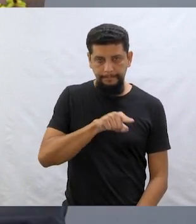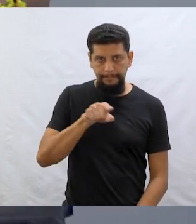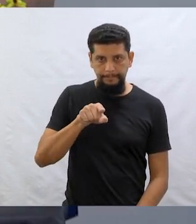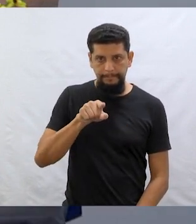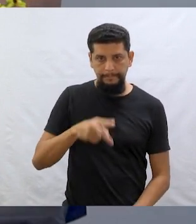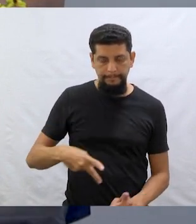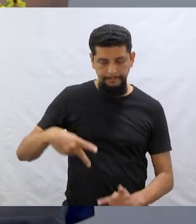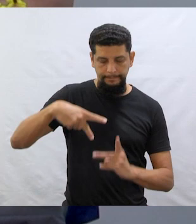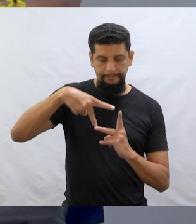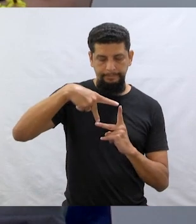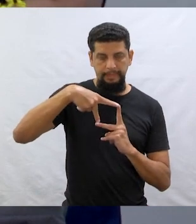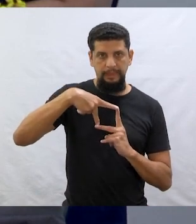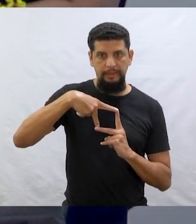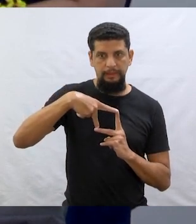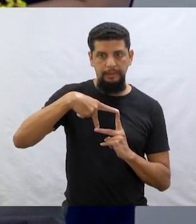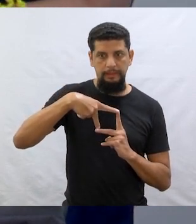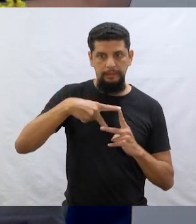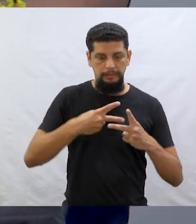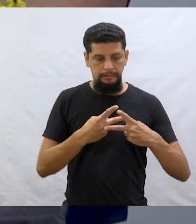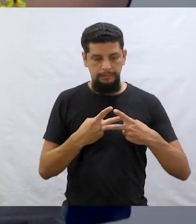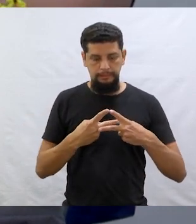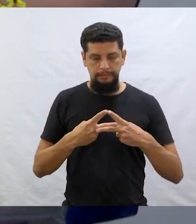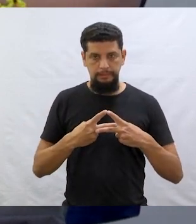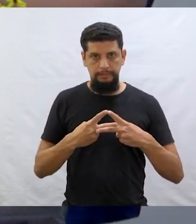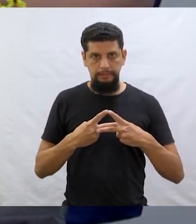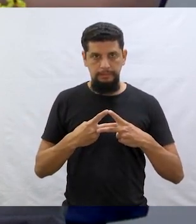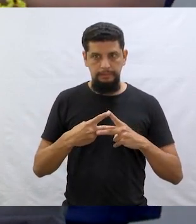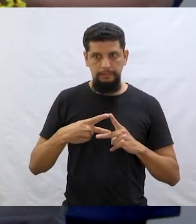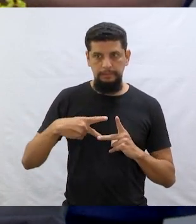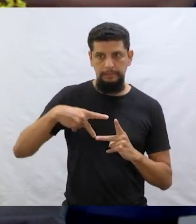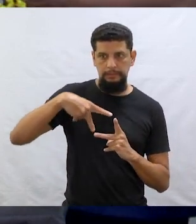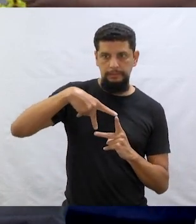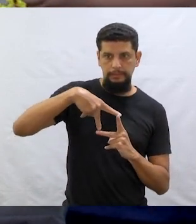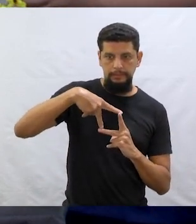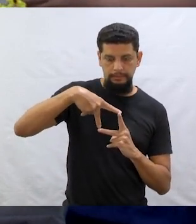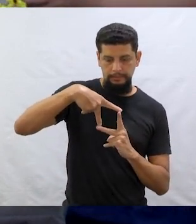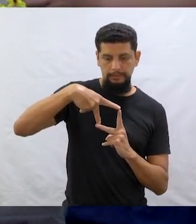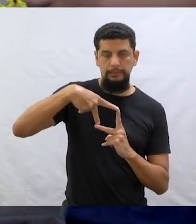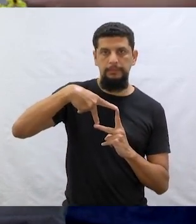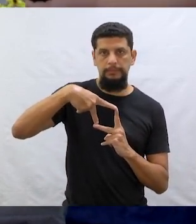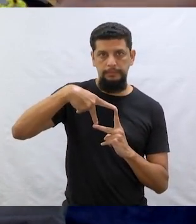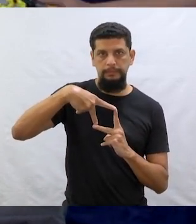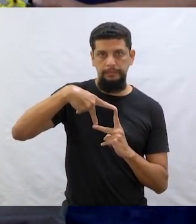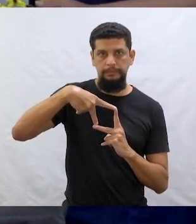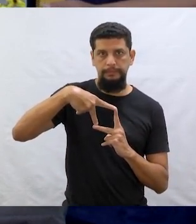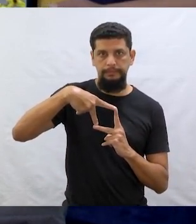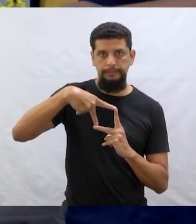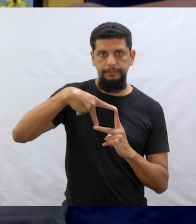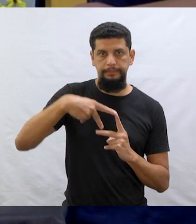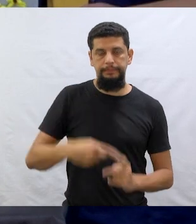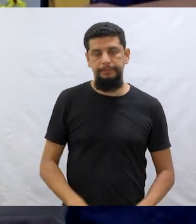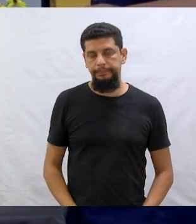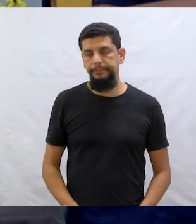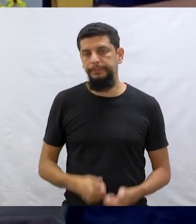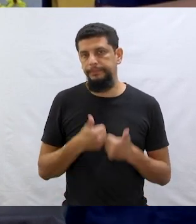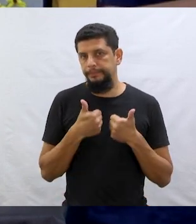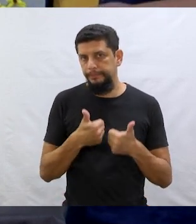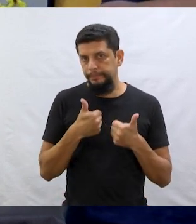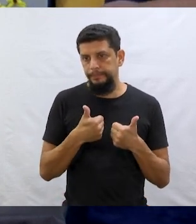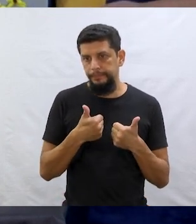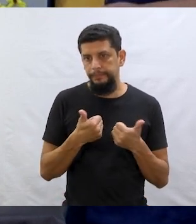o retângulo, o triângulo e o quadrado. Muito